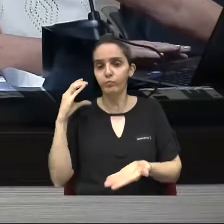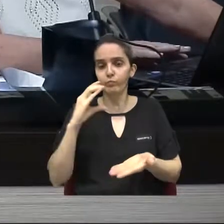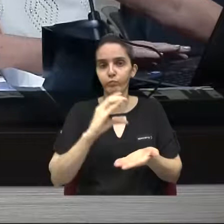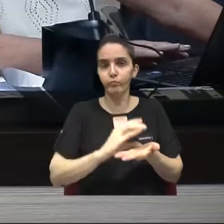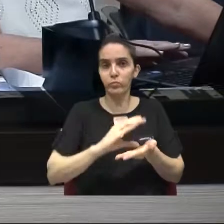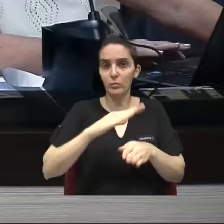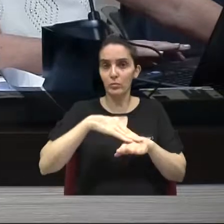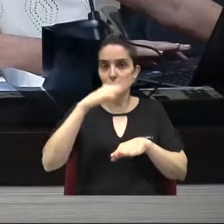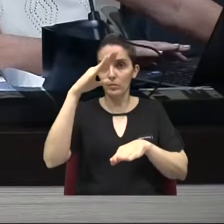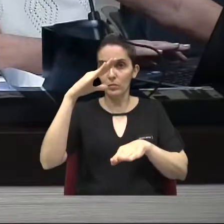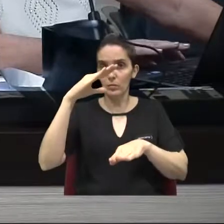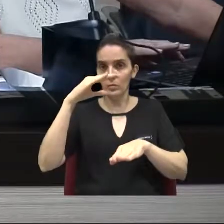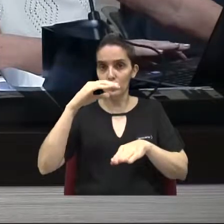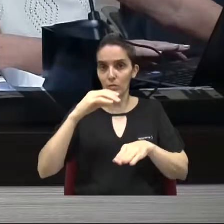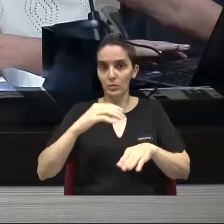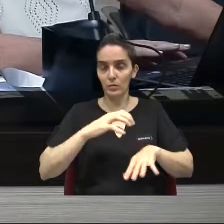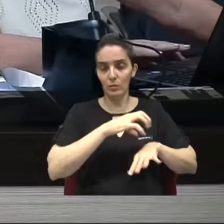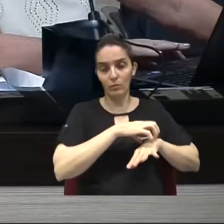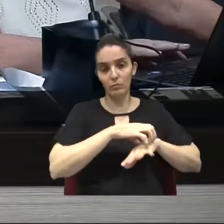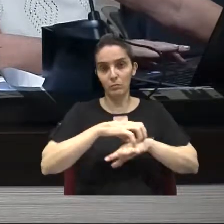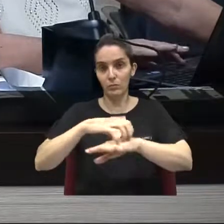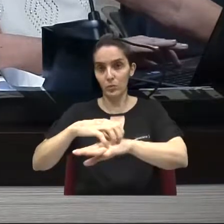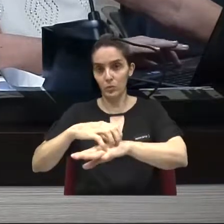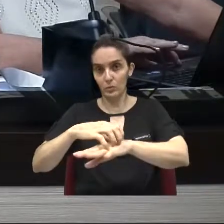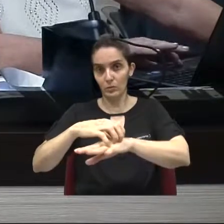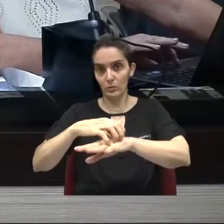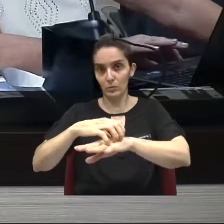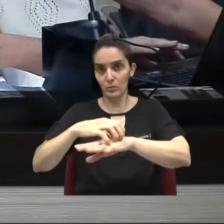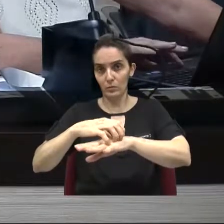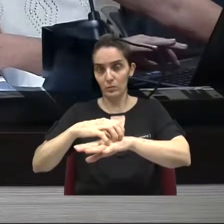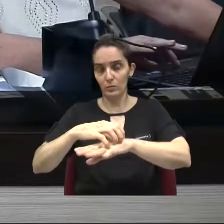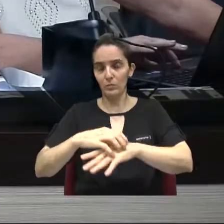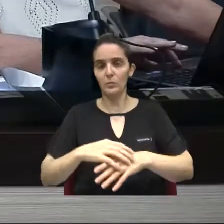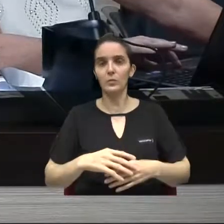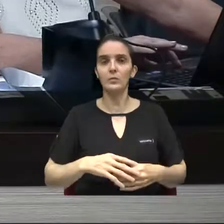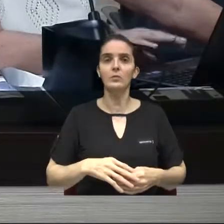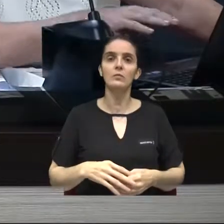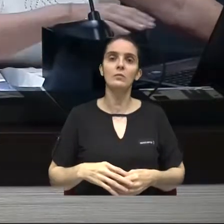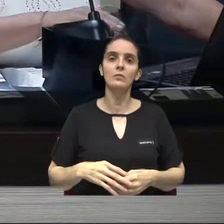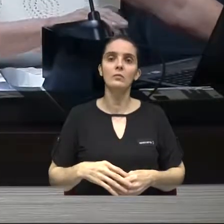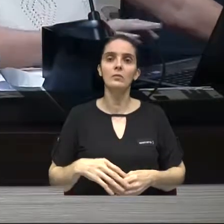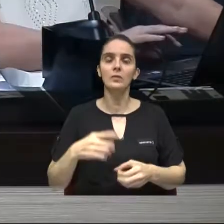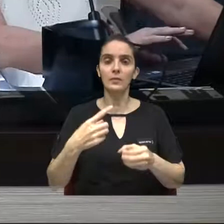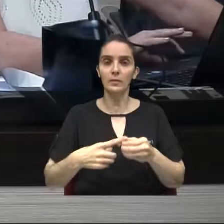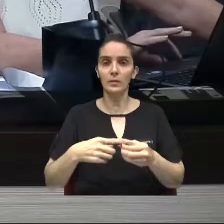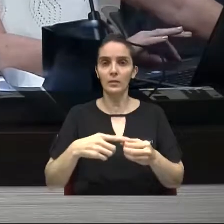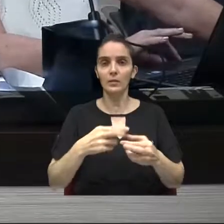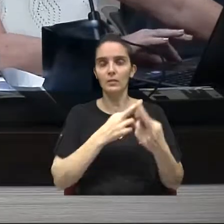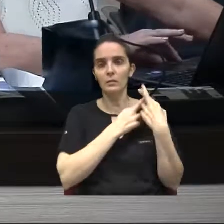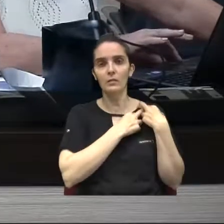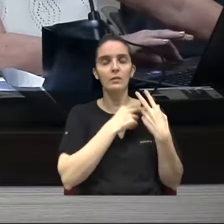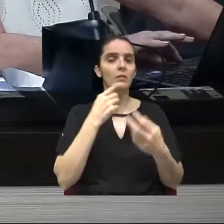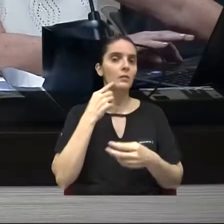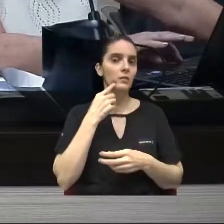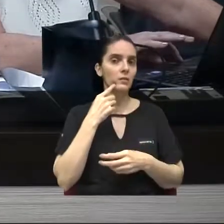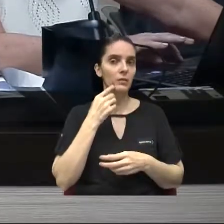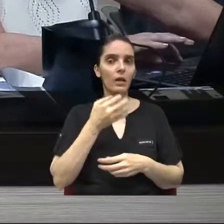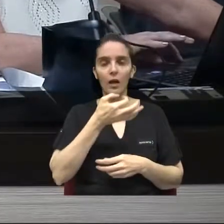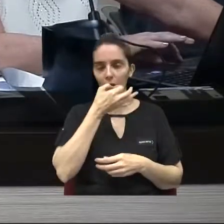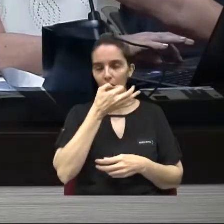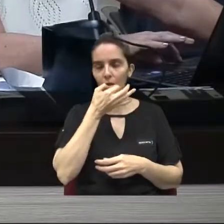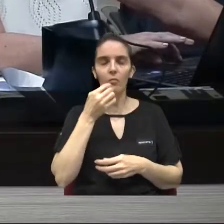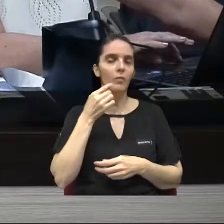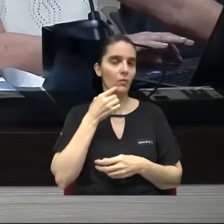ao transporte coletivo municipal. Vereador Cleiton Aparecido da Silva. Em discussão. Eu quero discutir, presidente. A palavra,